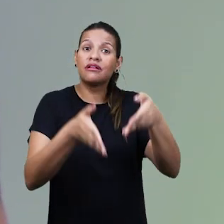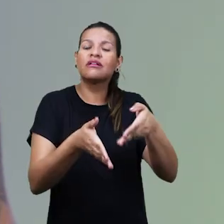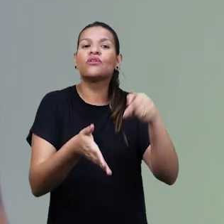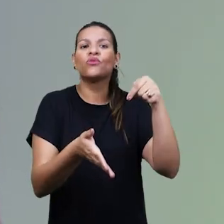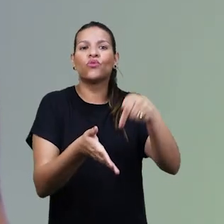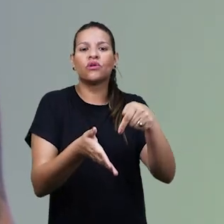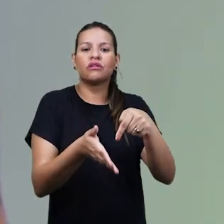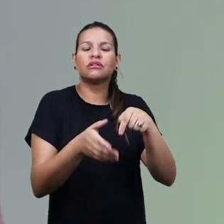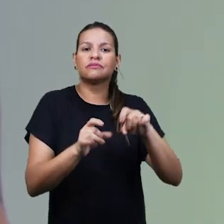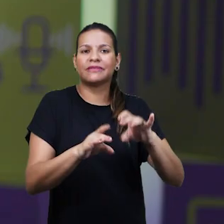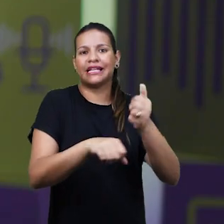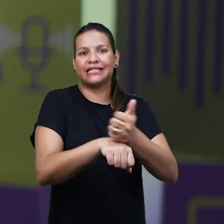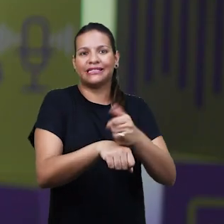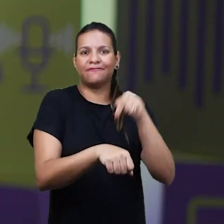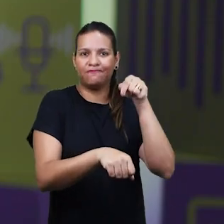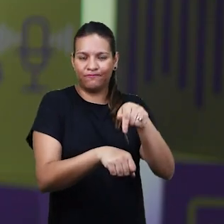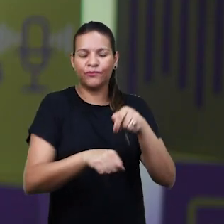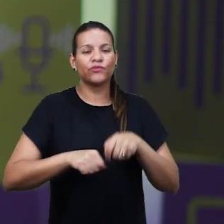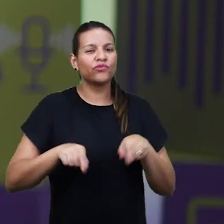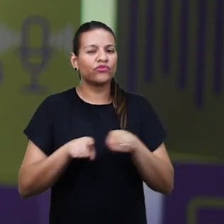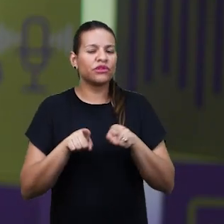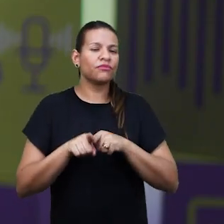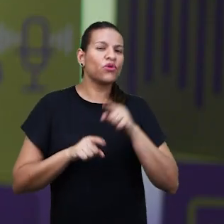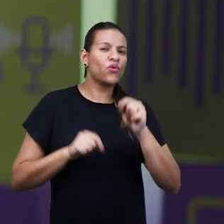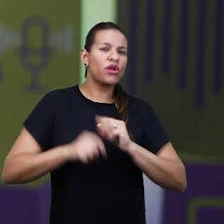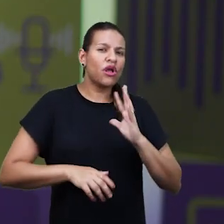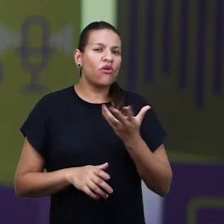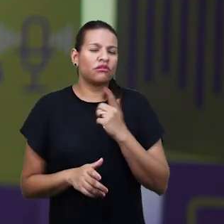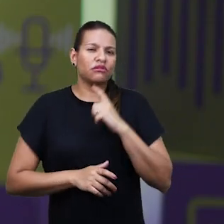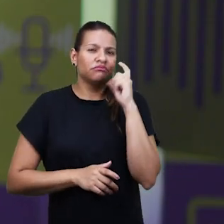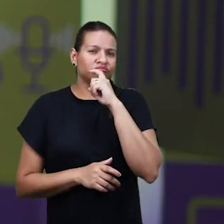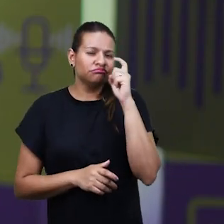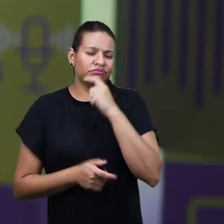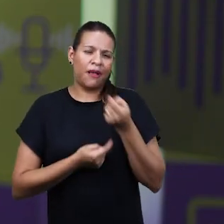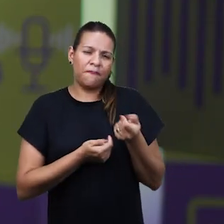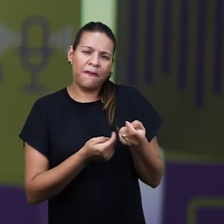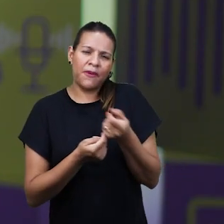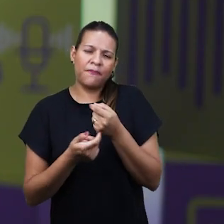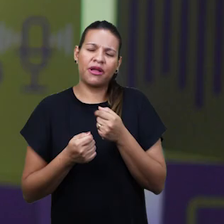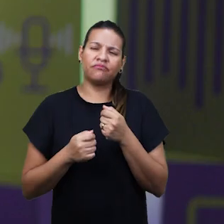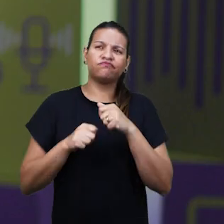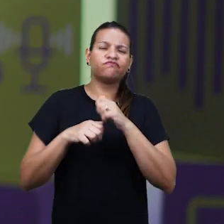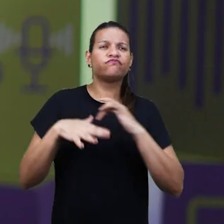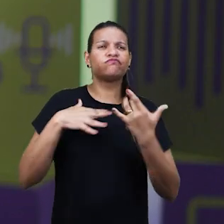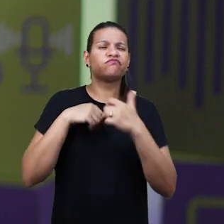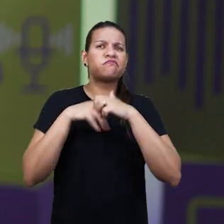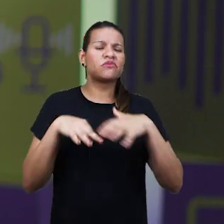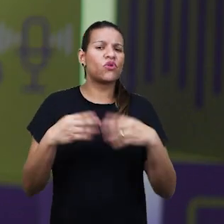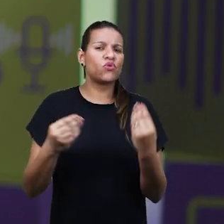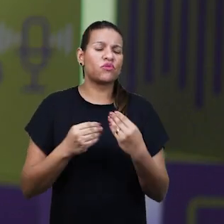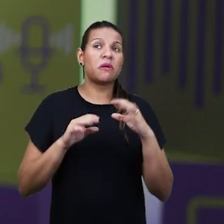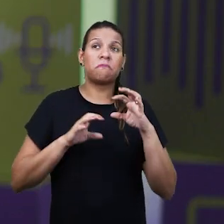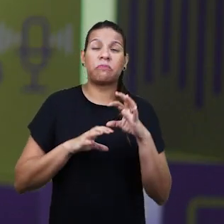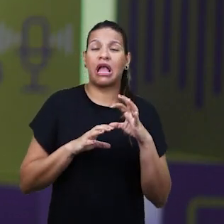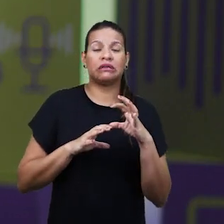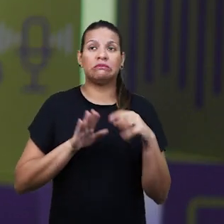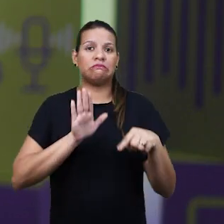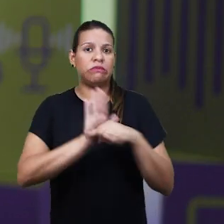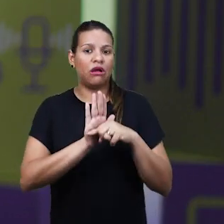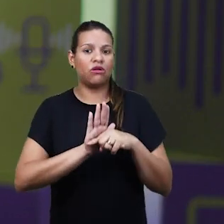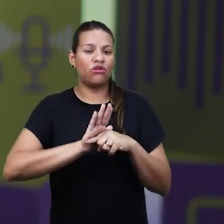quem entende do assunto e aprender como essas fake news circulam, quais são os seus impactos e como evitar cair